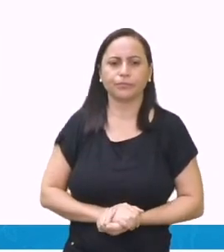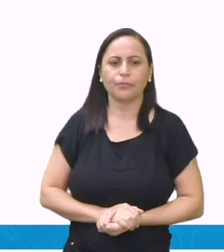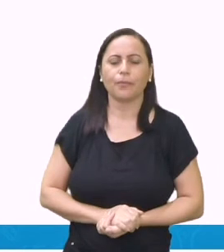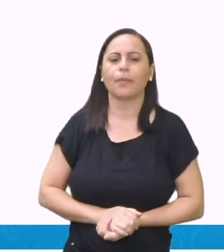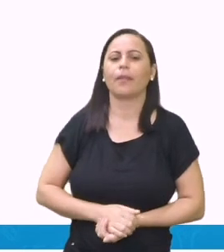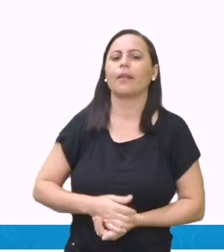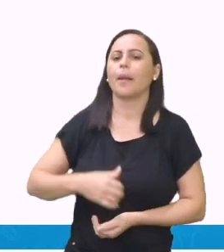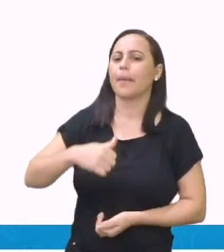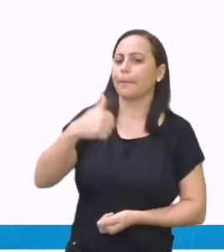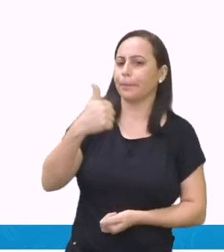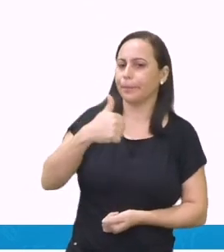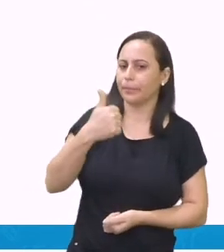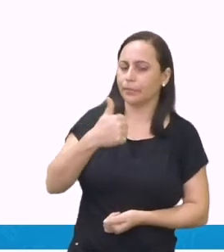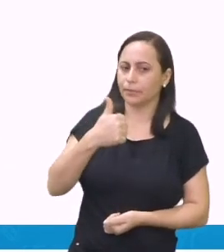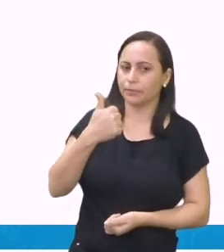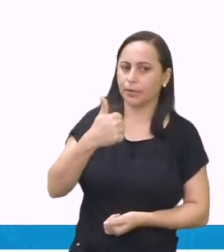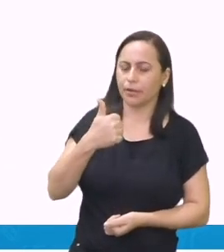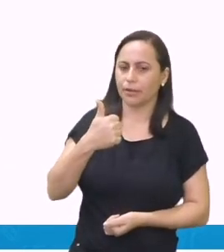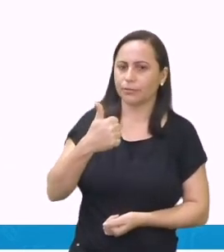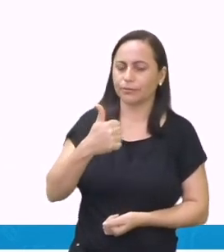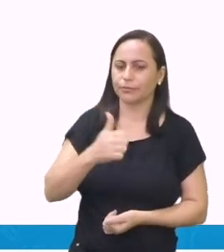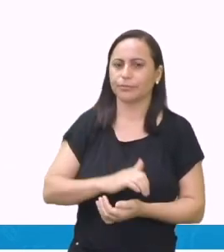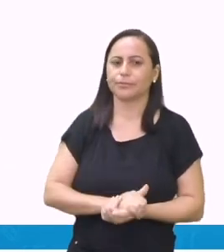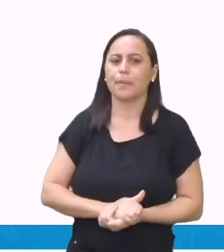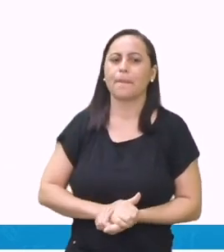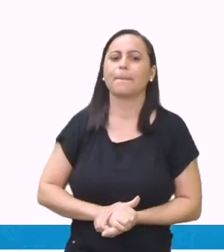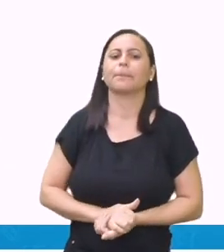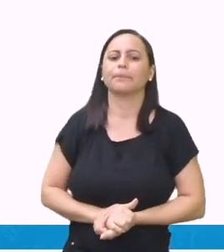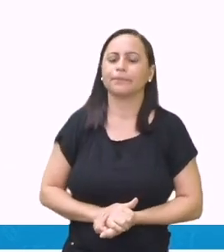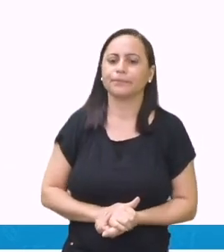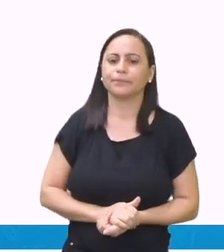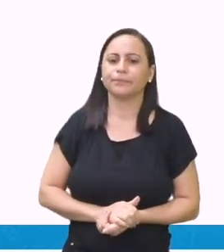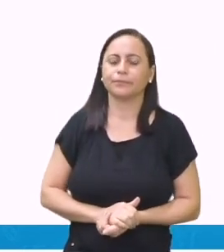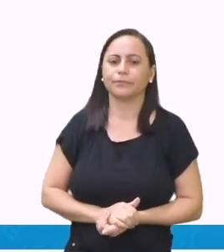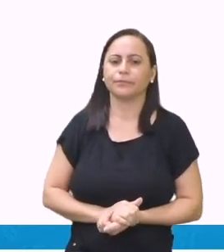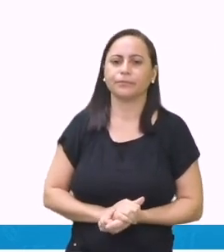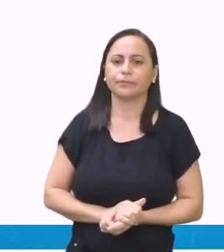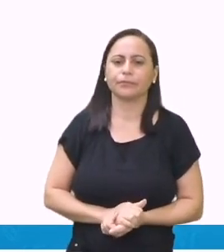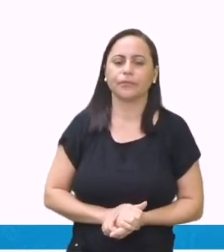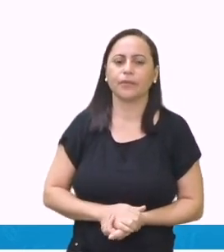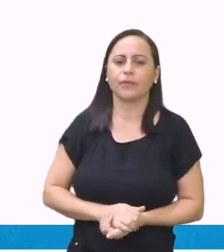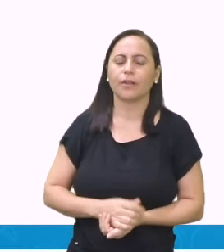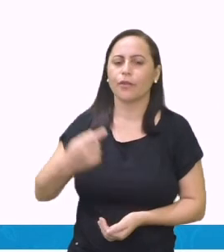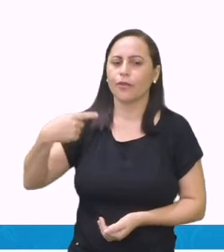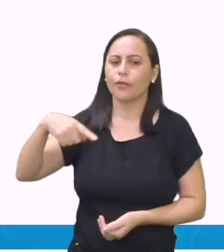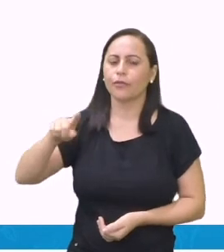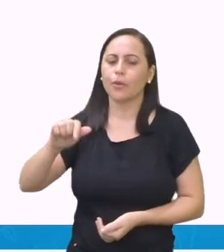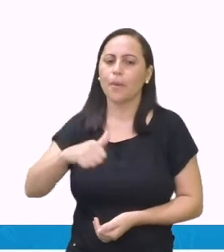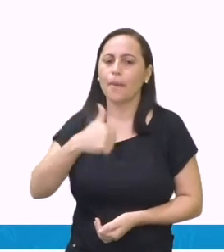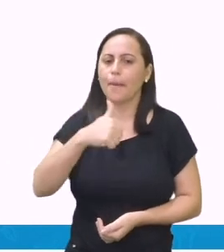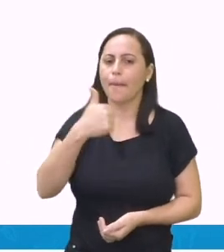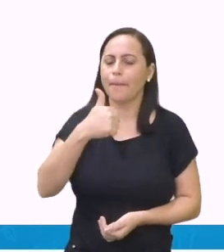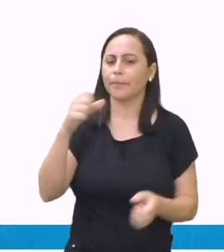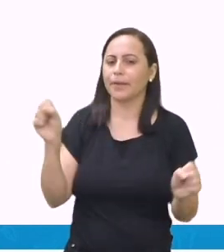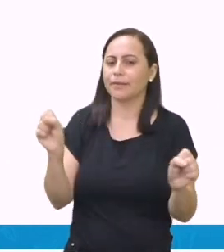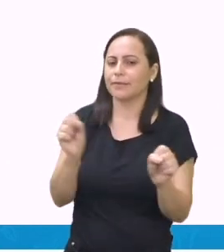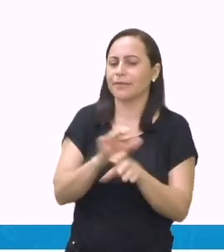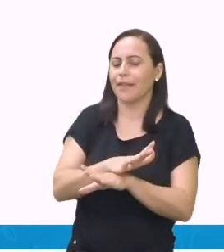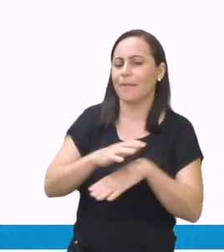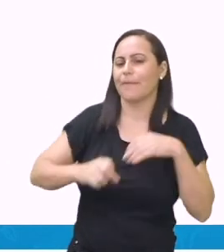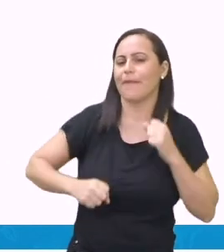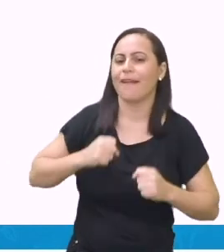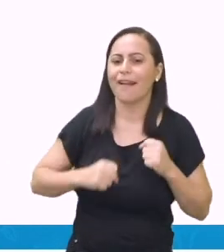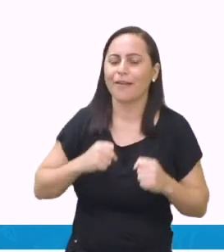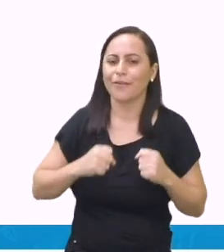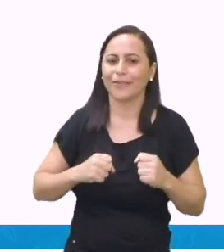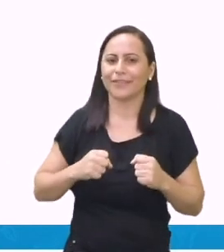Dessa forma. E como eu leio esse número? Primeiro. Então, ele foi o primeiro a terminar a corrida, foi